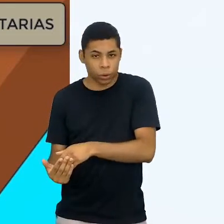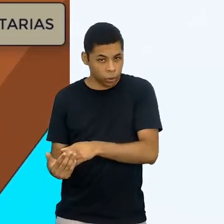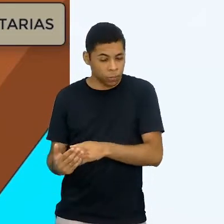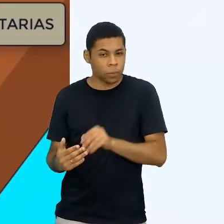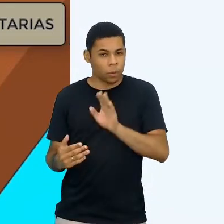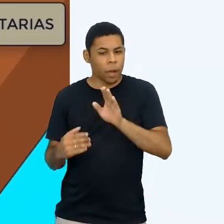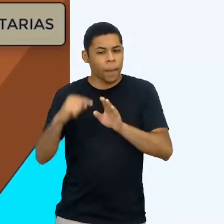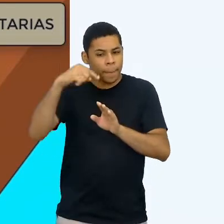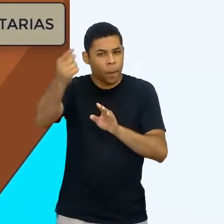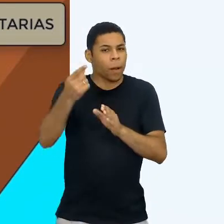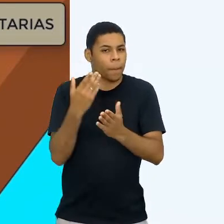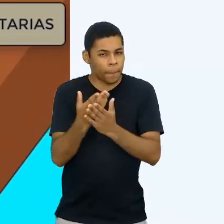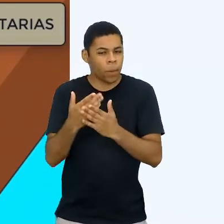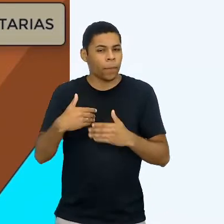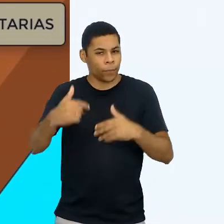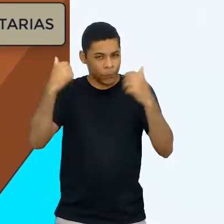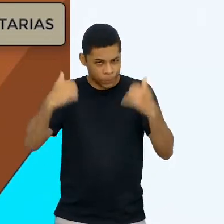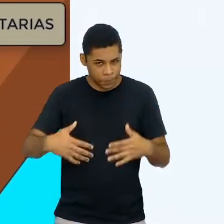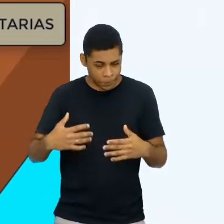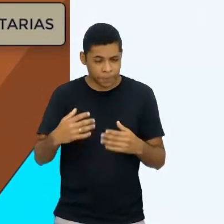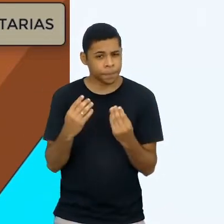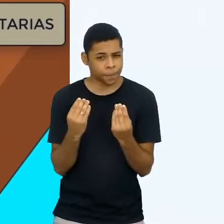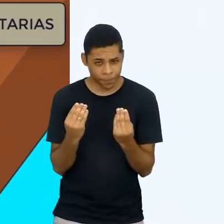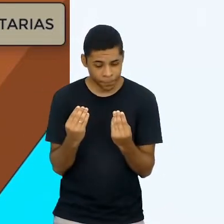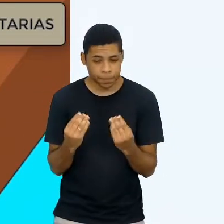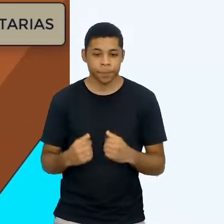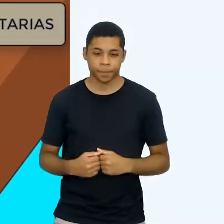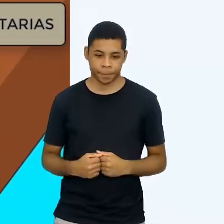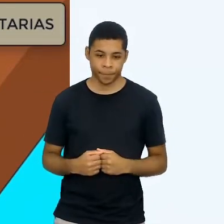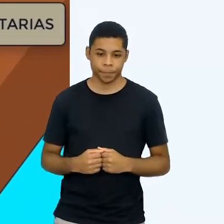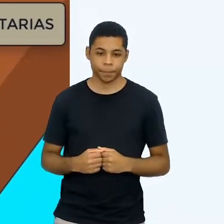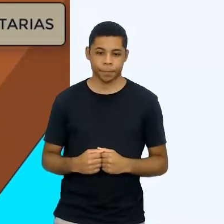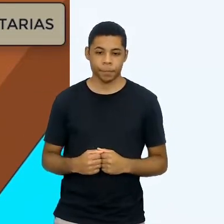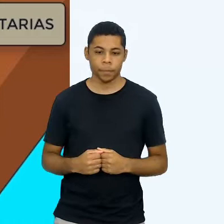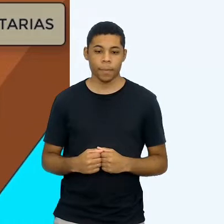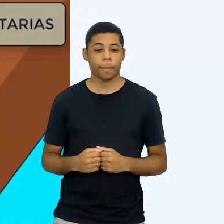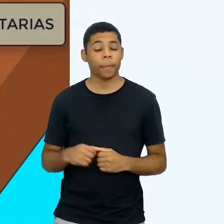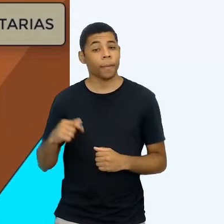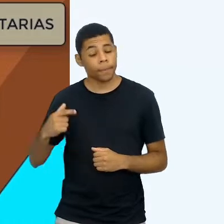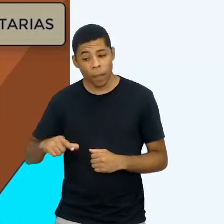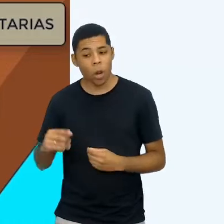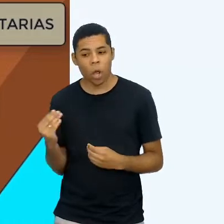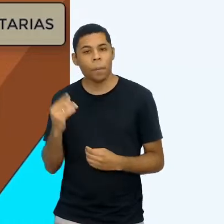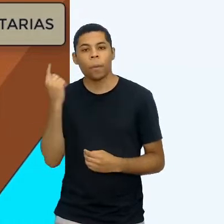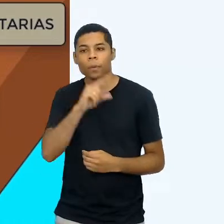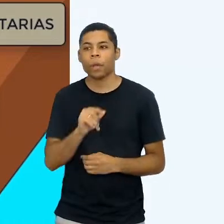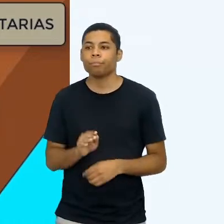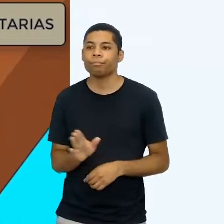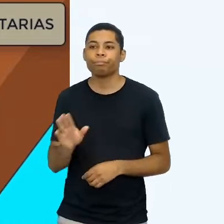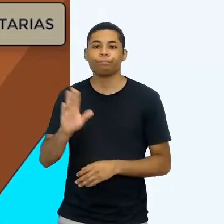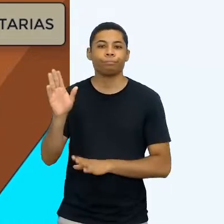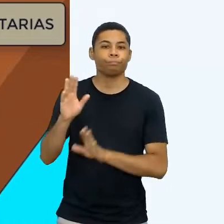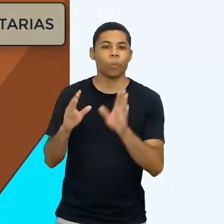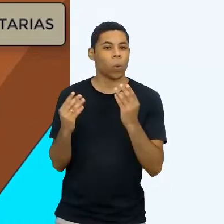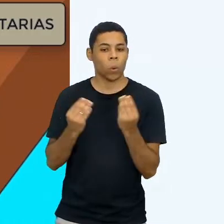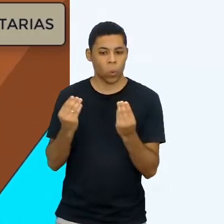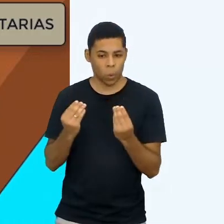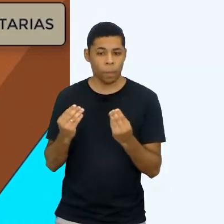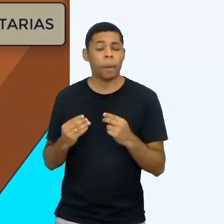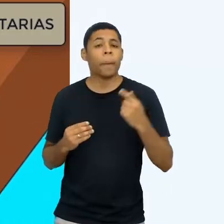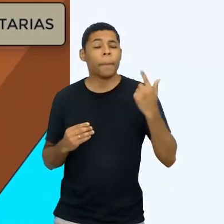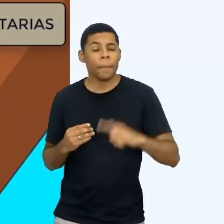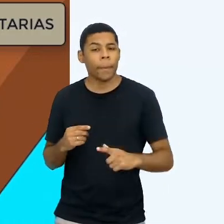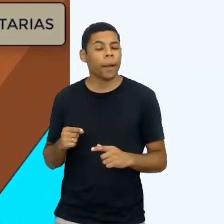detalhes agora. Há o processo de erosão e de transporte, né, desses sedimentos, né, o